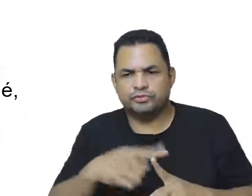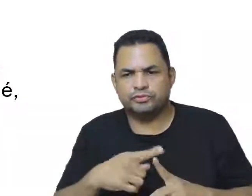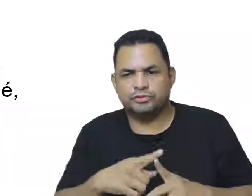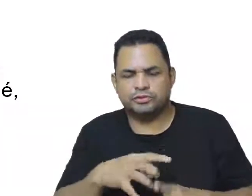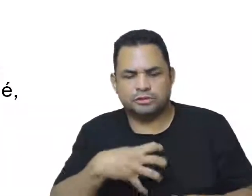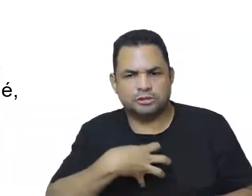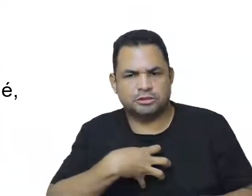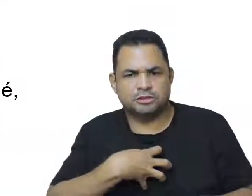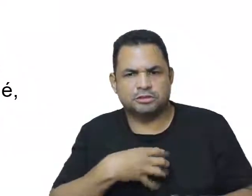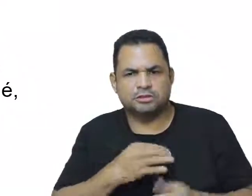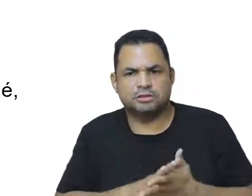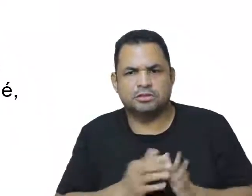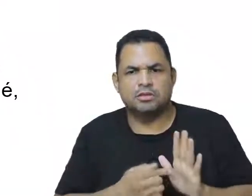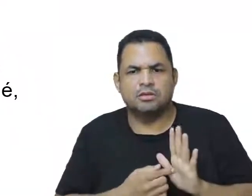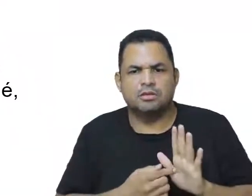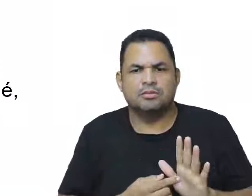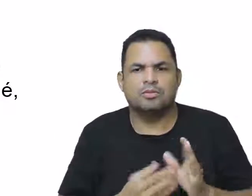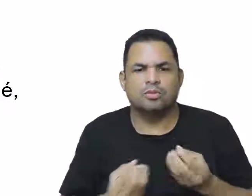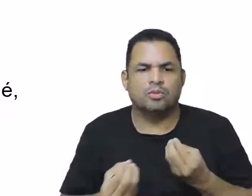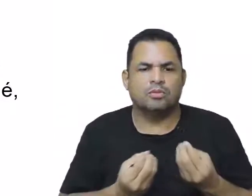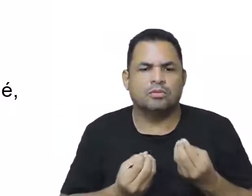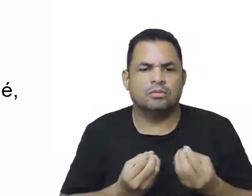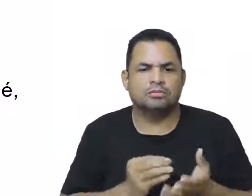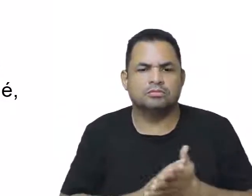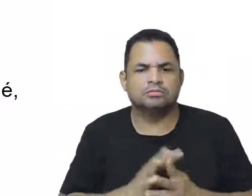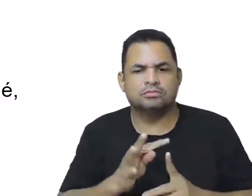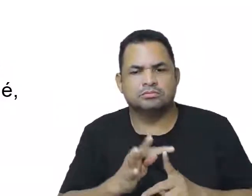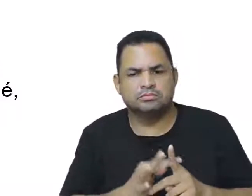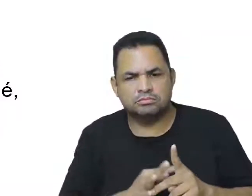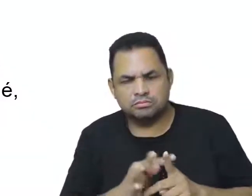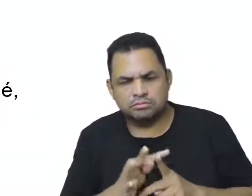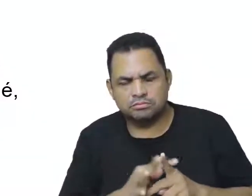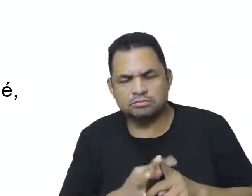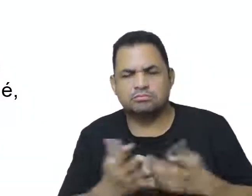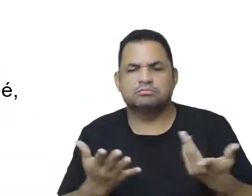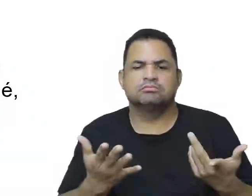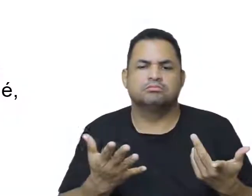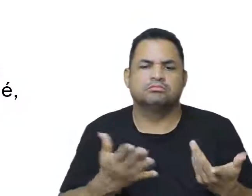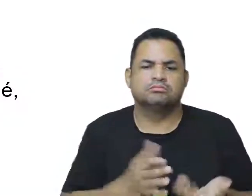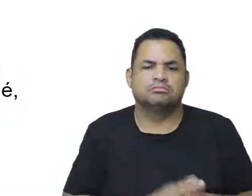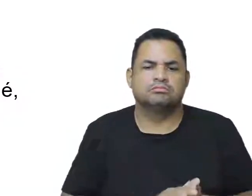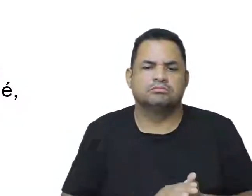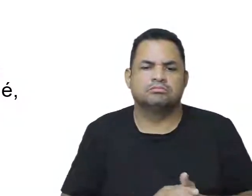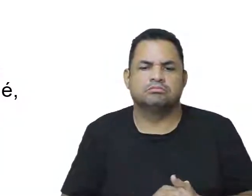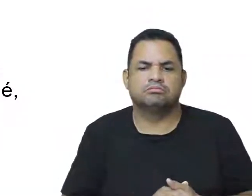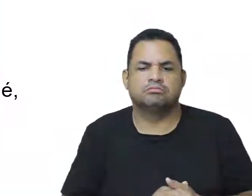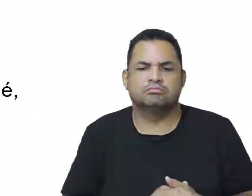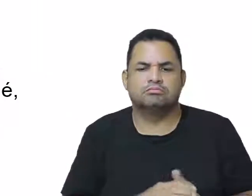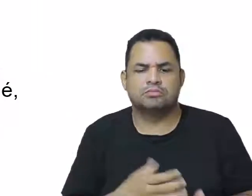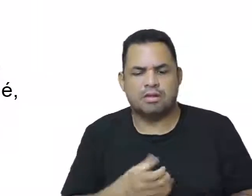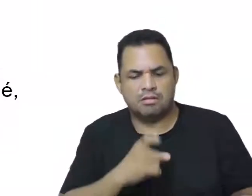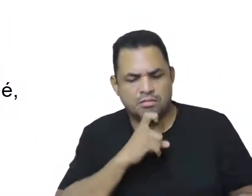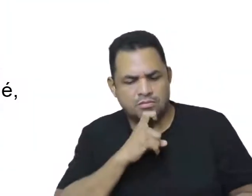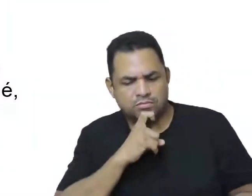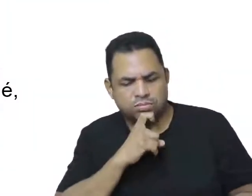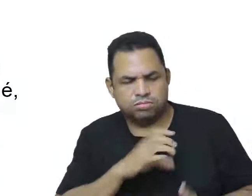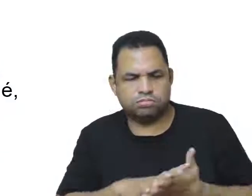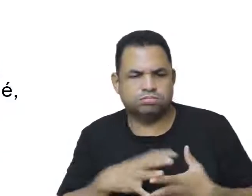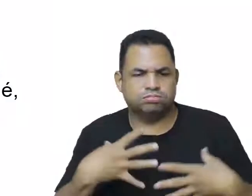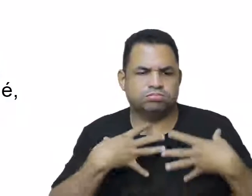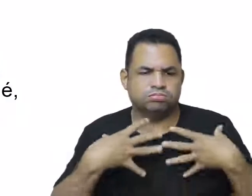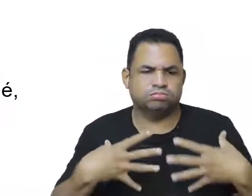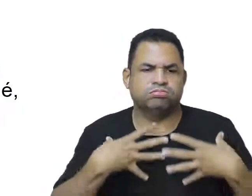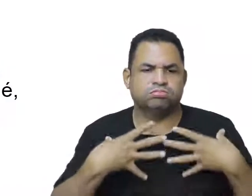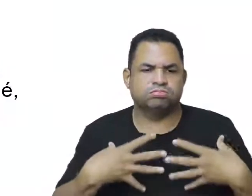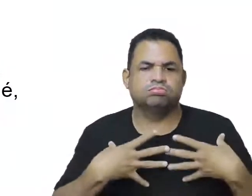que os registram e informam ao ser vivo como variações de temperatura, né? Se o lugar está quente ou se está frio,